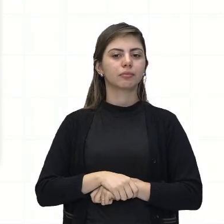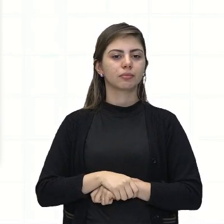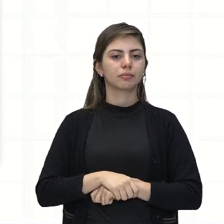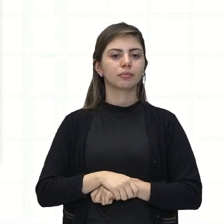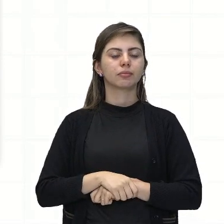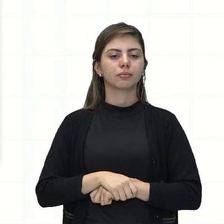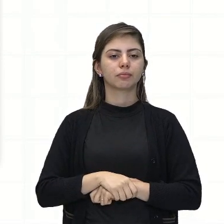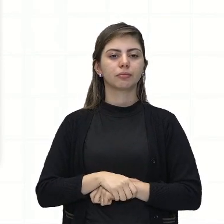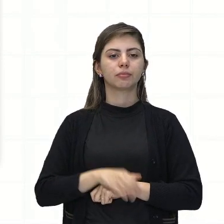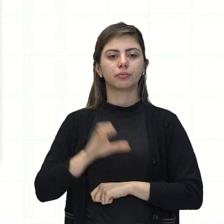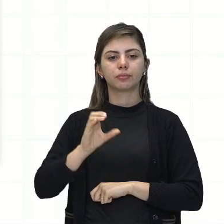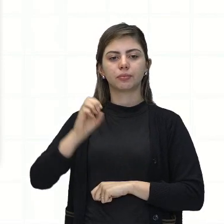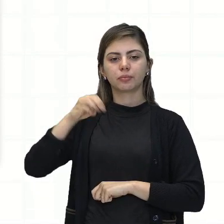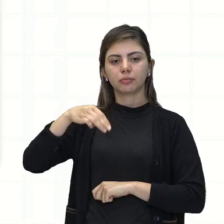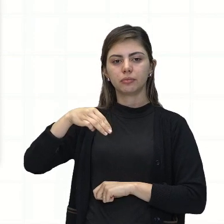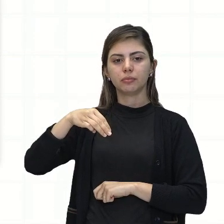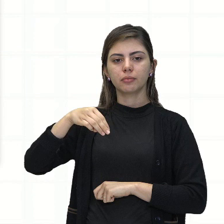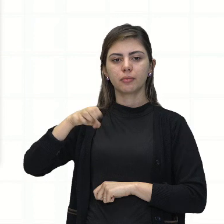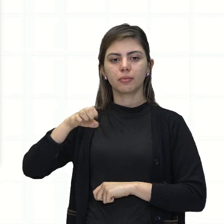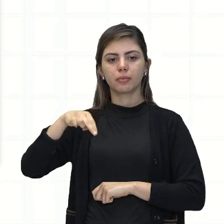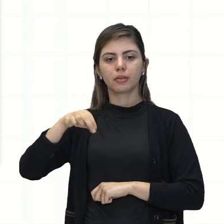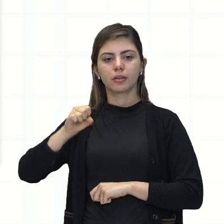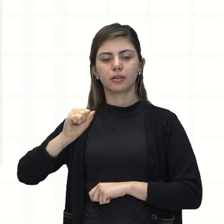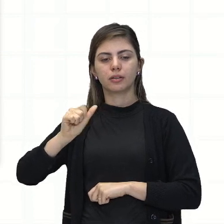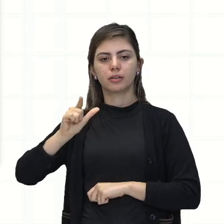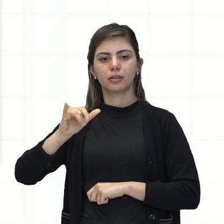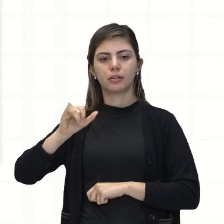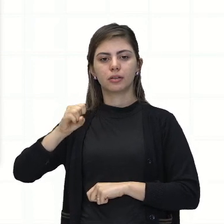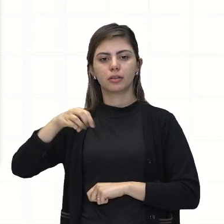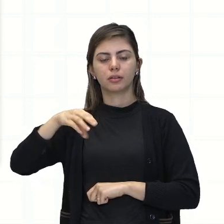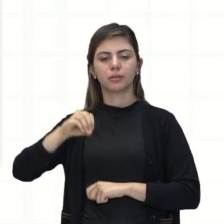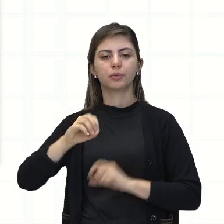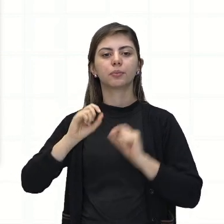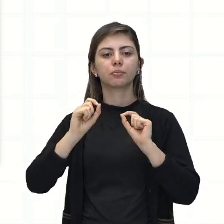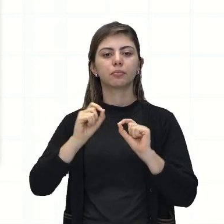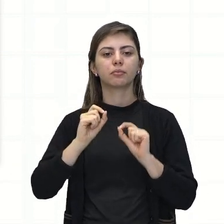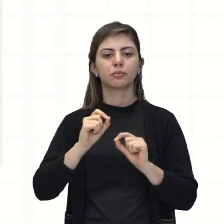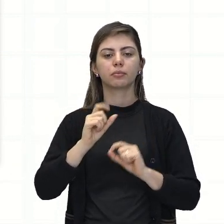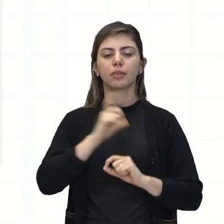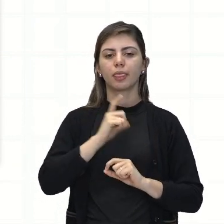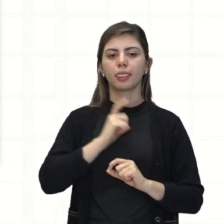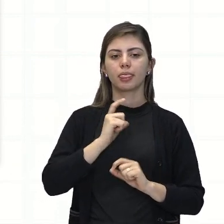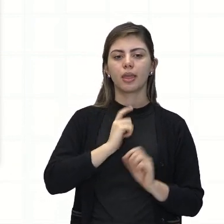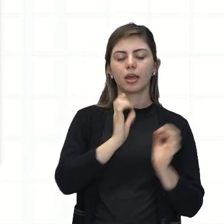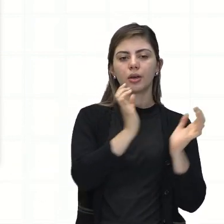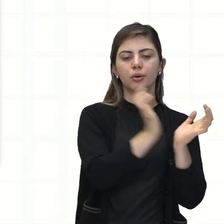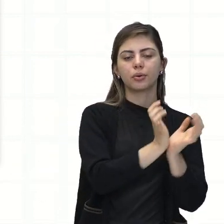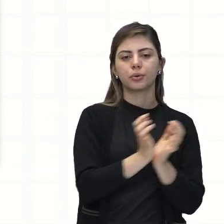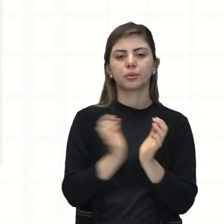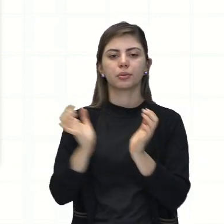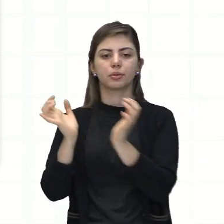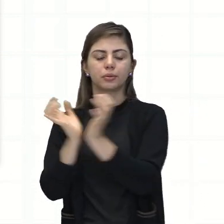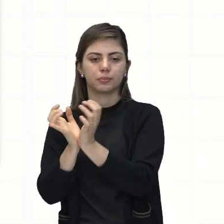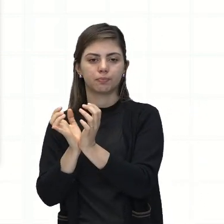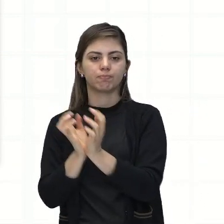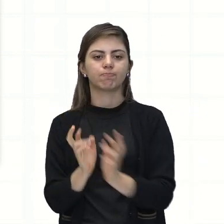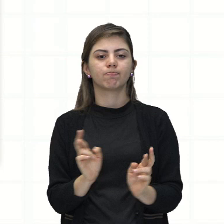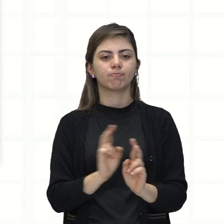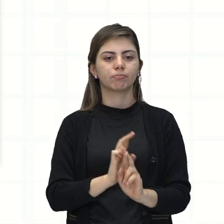O comensalismo é um tipo de relação onde indivíduos de espécies diferentes, né? Por isso que